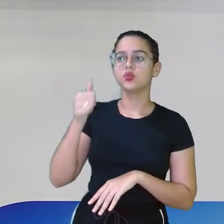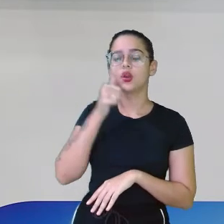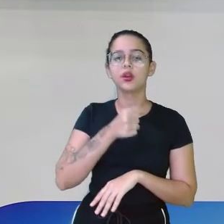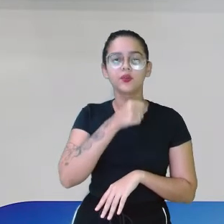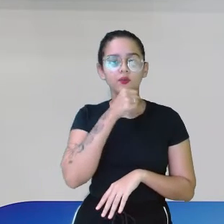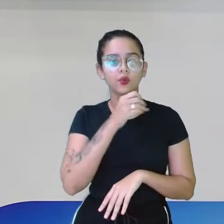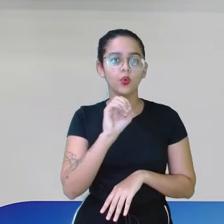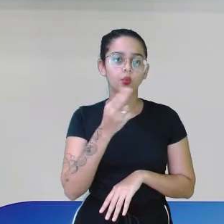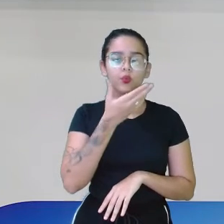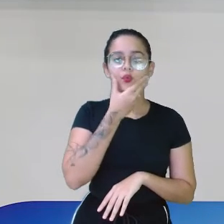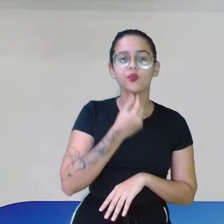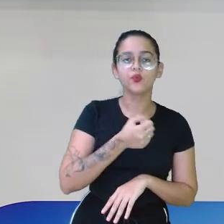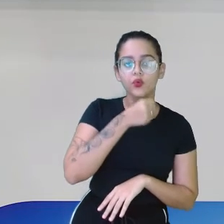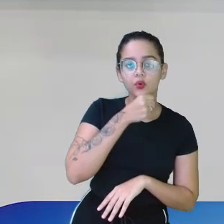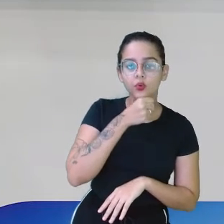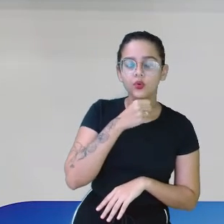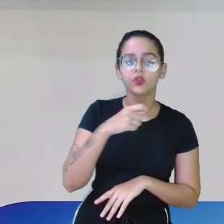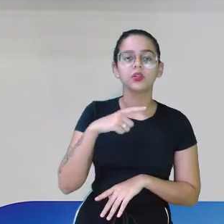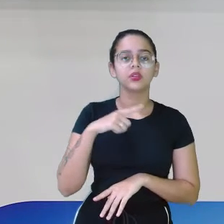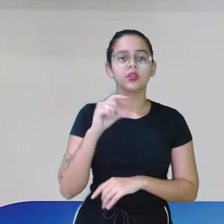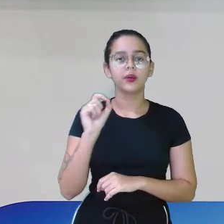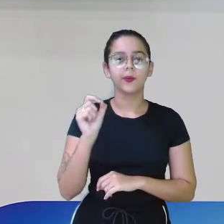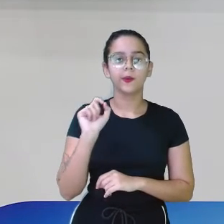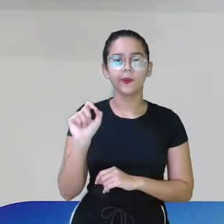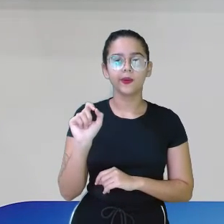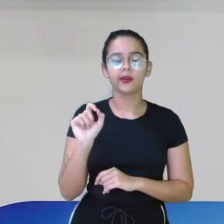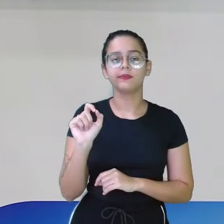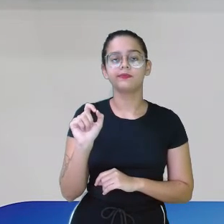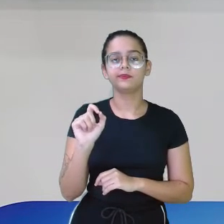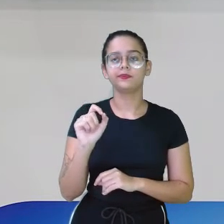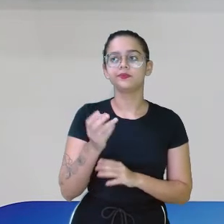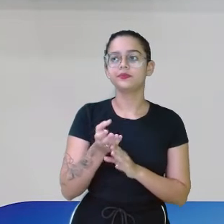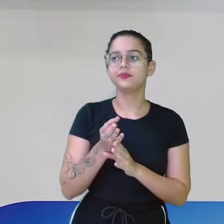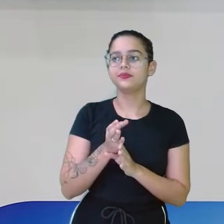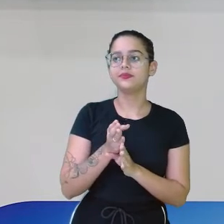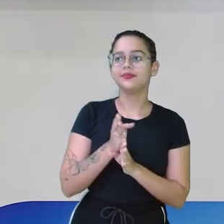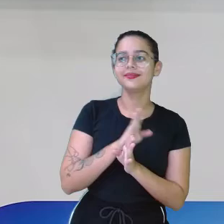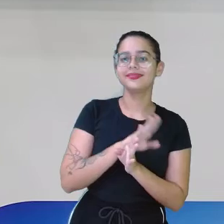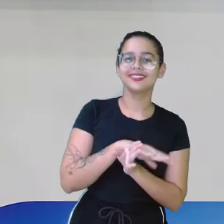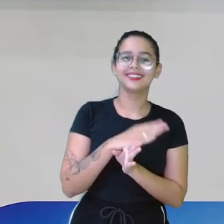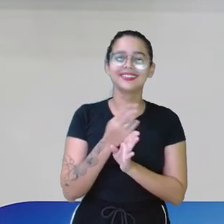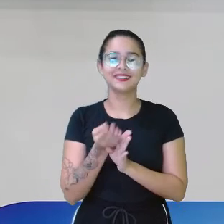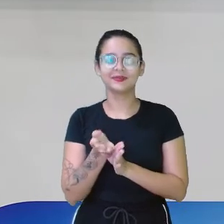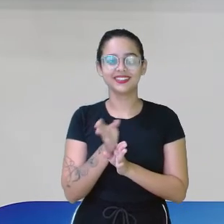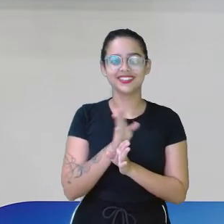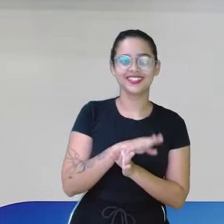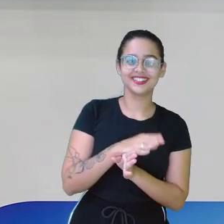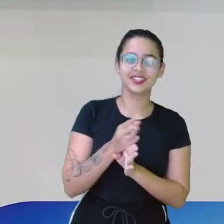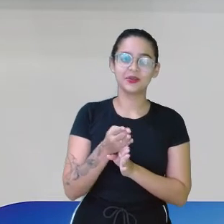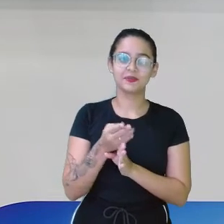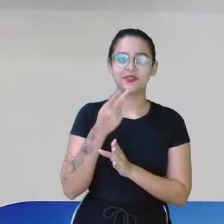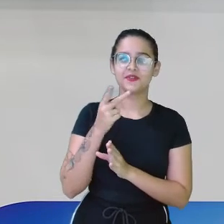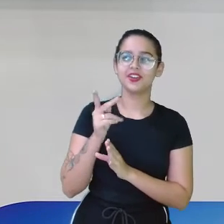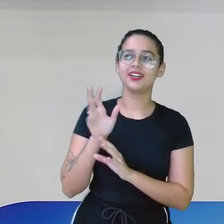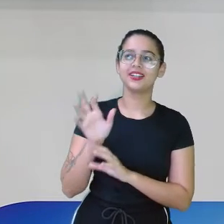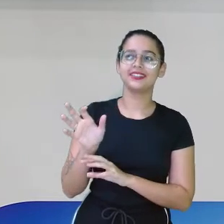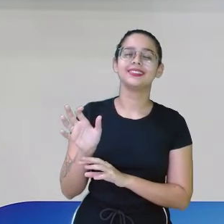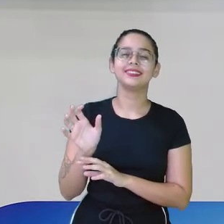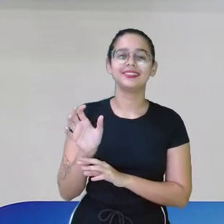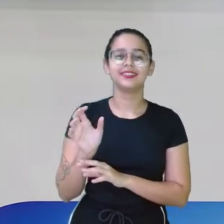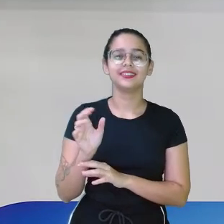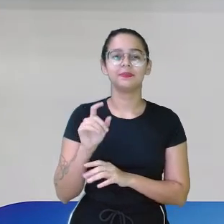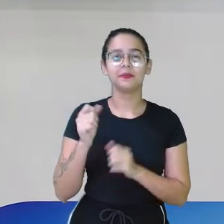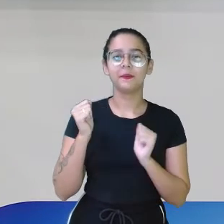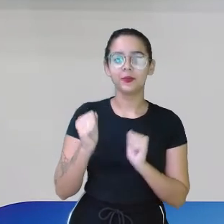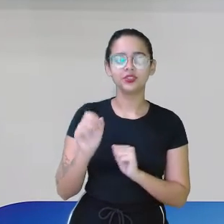avô, né, eles tinham ali uma hibridização, né? Sim. Hibridização que fala, entendeu? Para